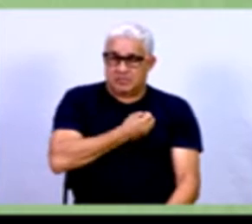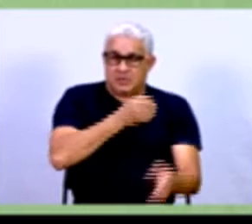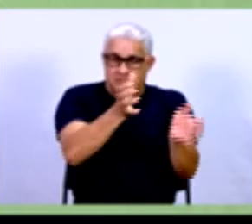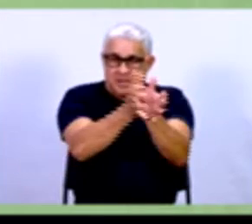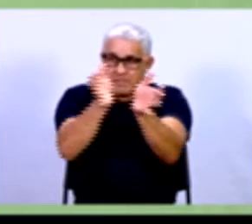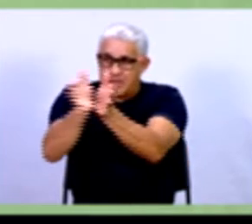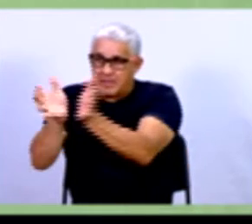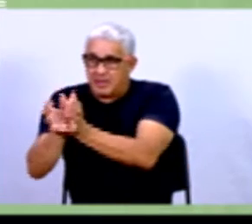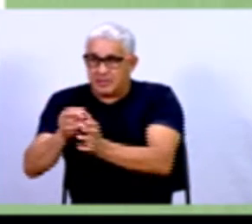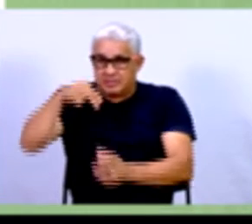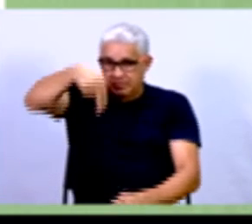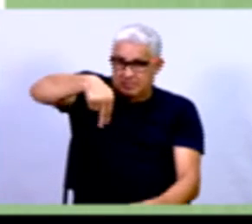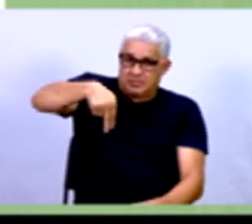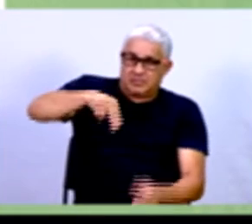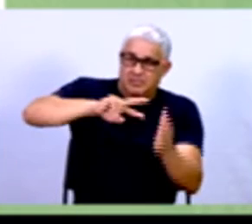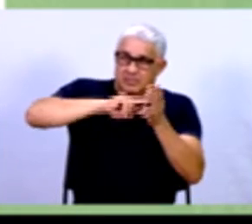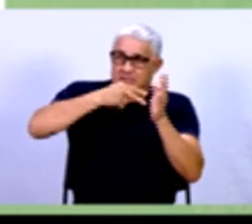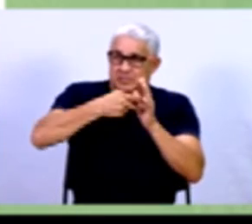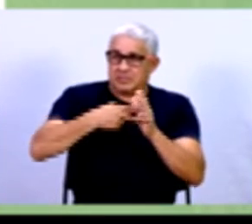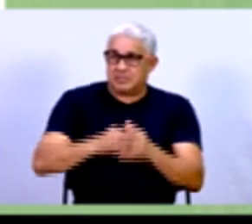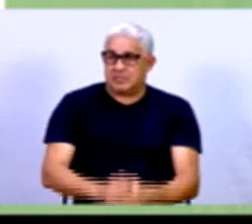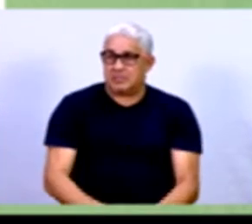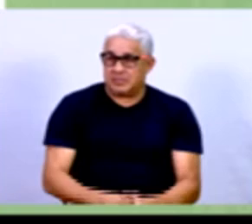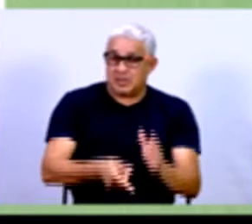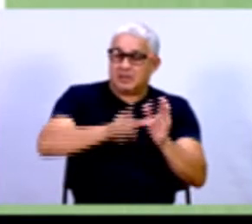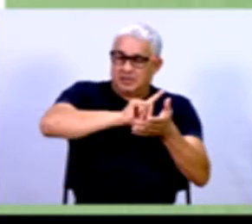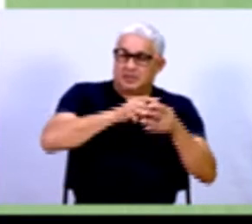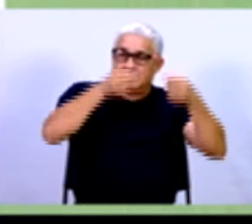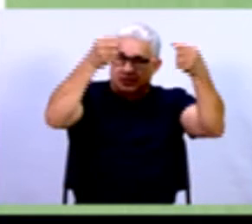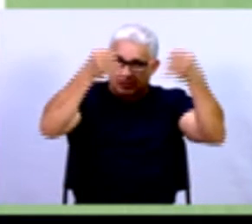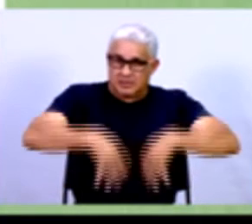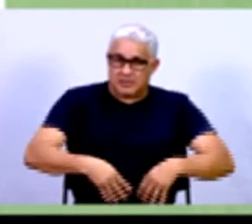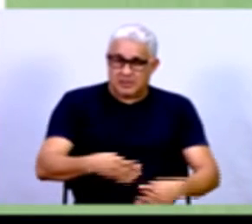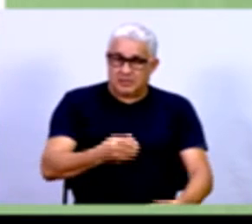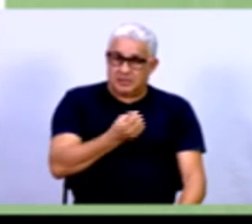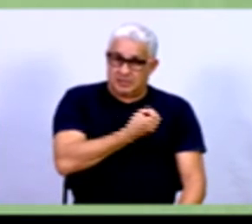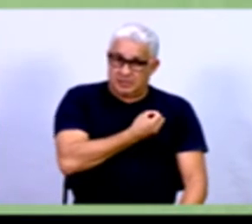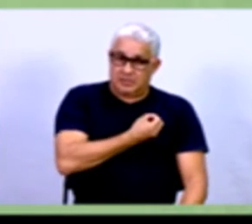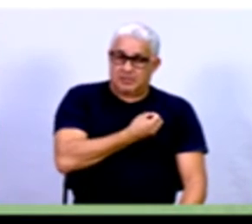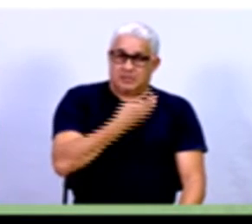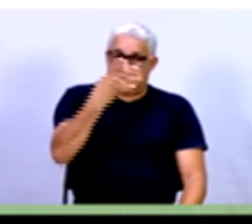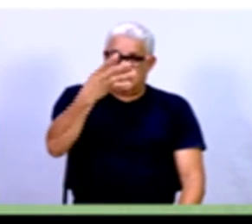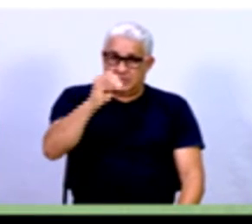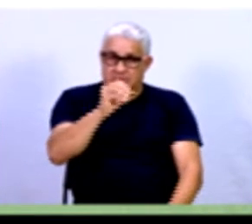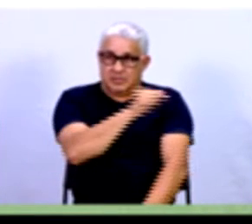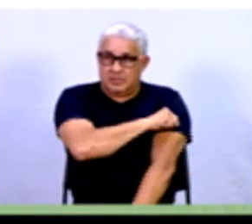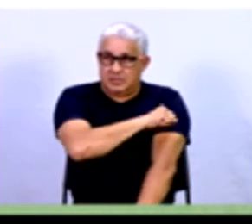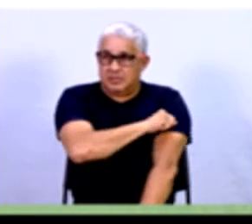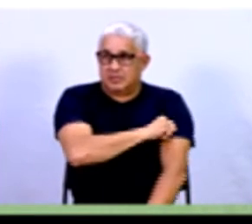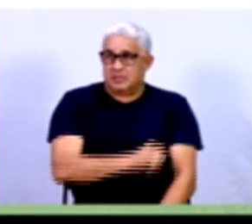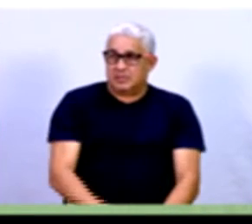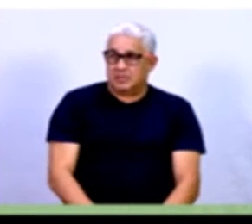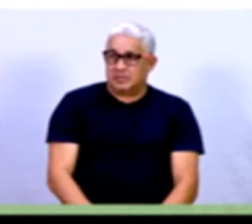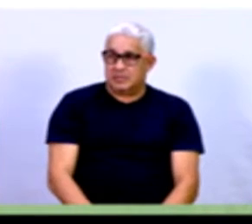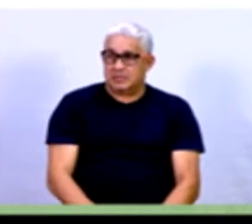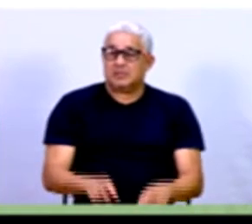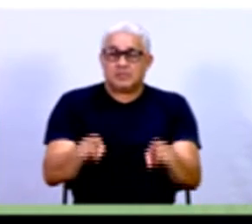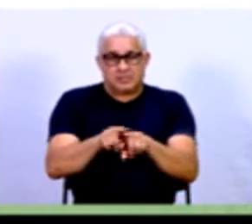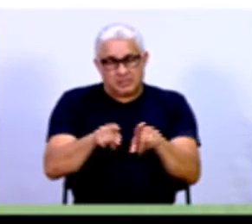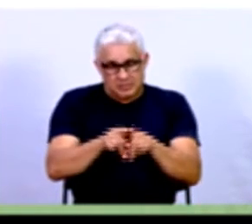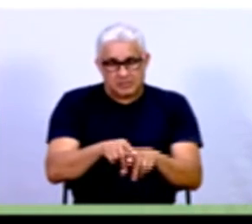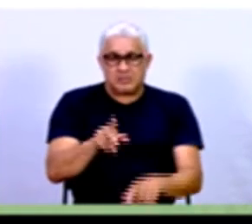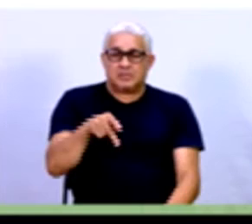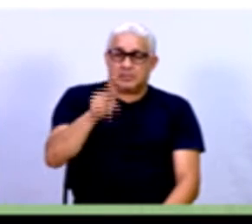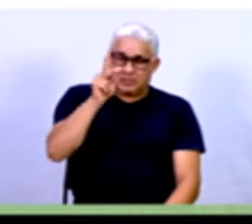realizadas. Aqui no nosso exemplo anterior, a gente estava falando de nota de 40 alunos, né? Então, aqui, automaticamente, a gente tem o